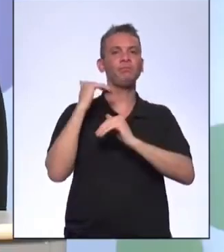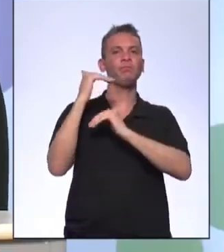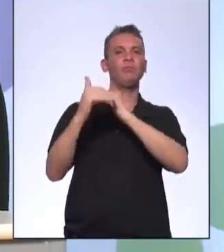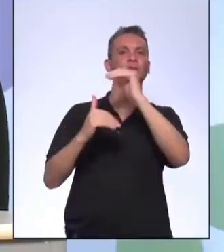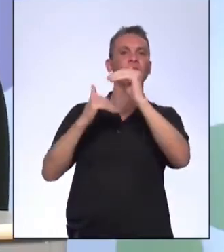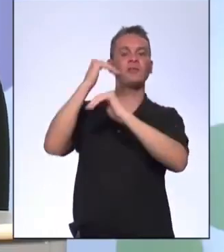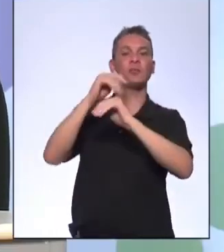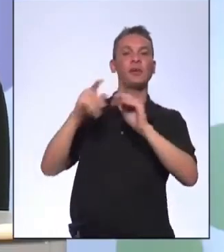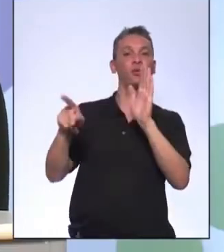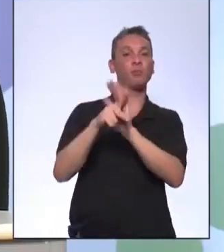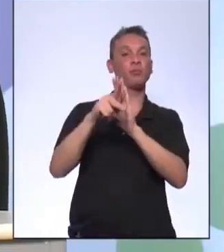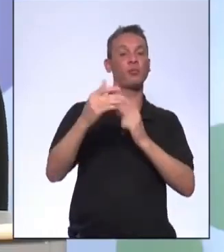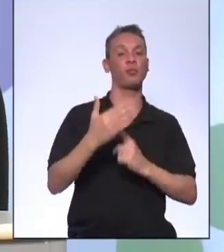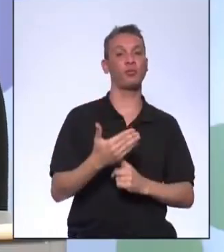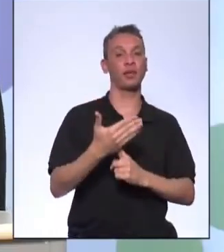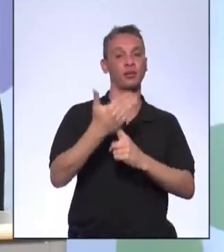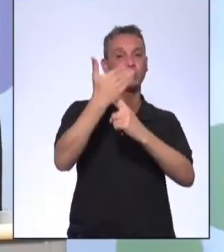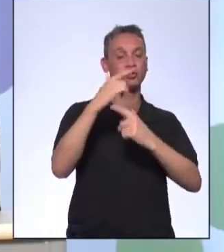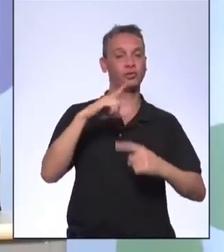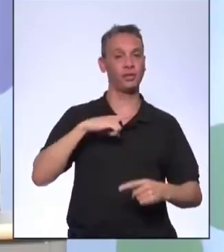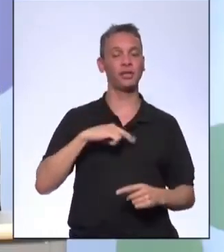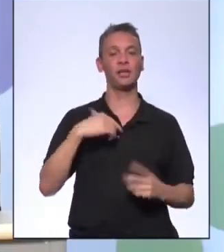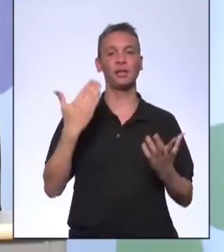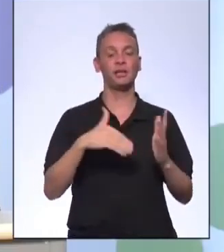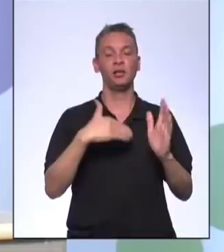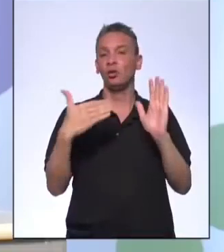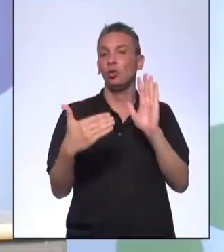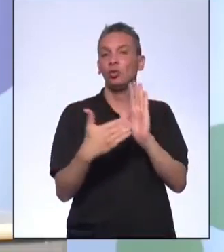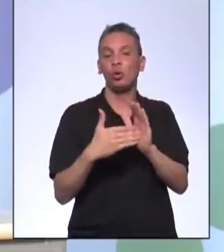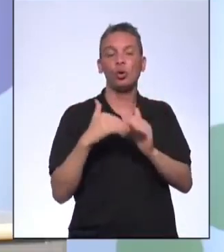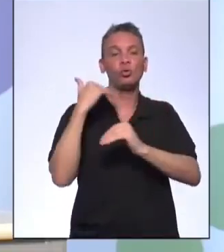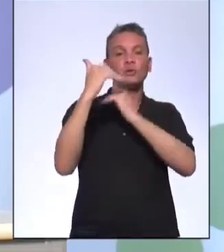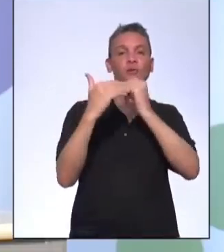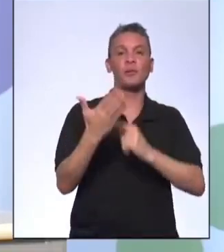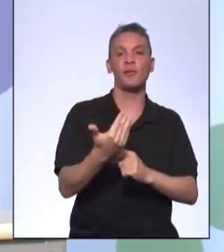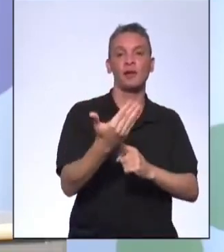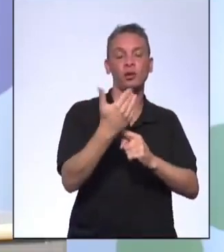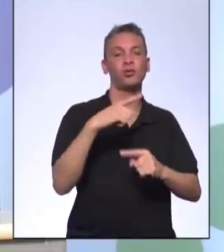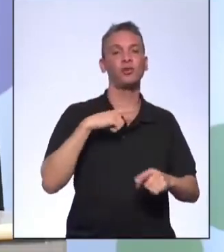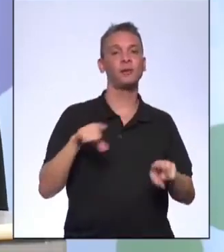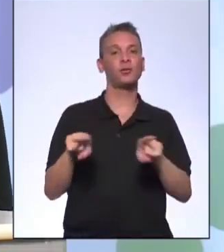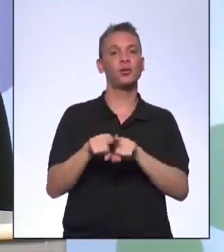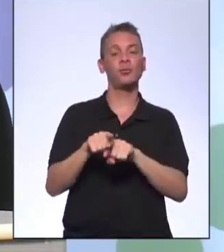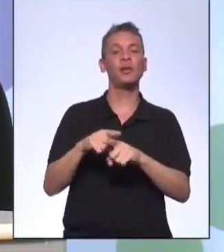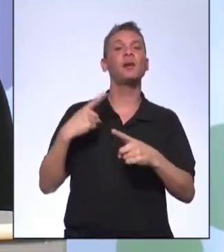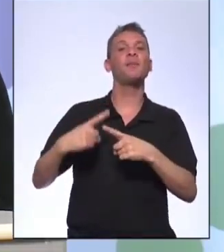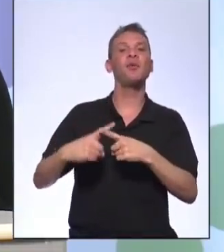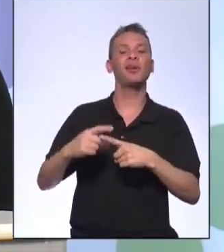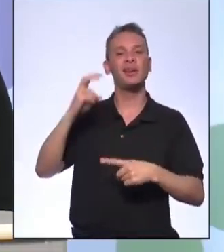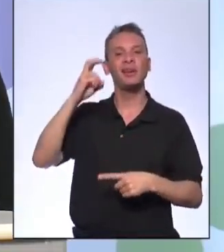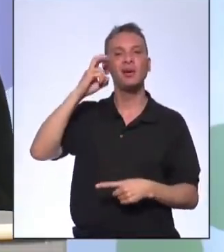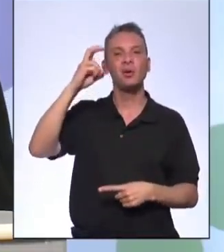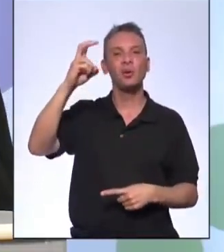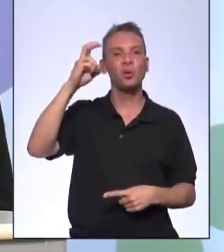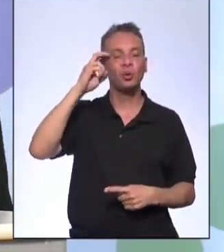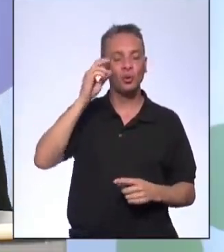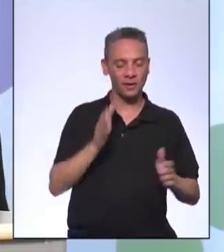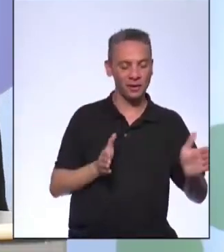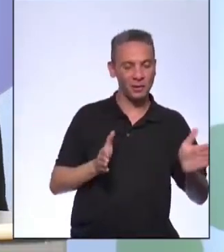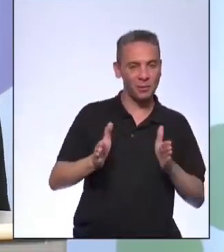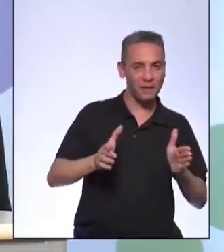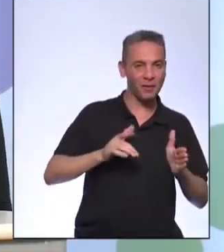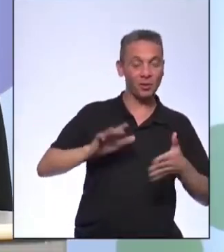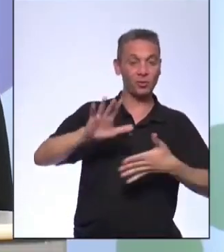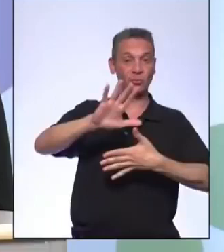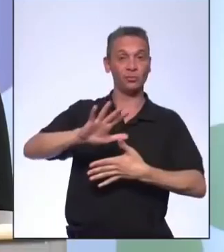desenvolvimentos tecnológicos. Né? Todos os desenvolvimentos tecnológicos são produtos da cultura, da sua época e do seu